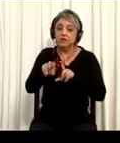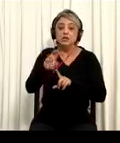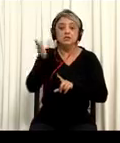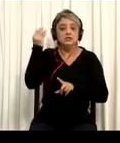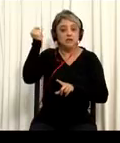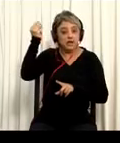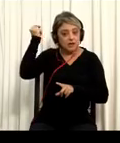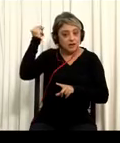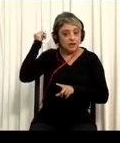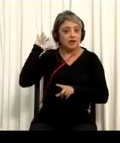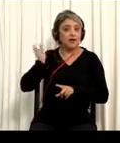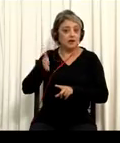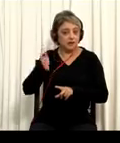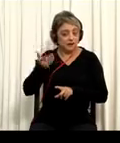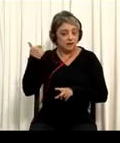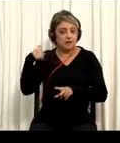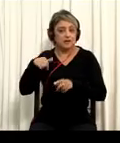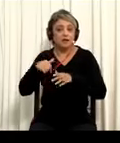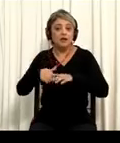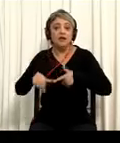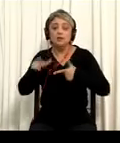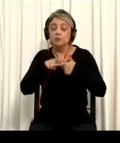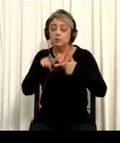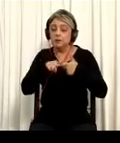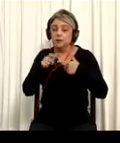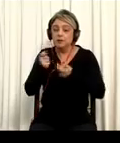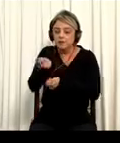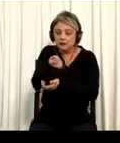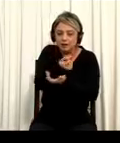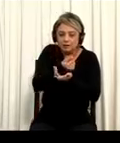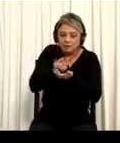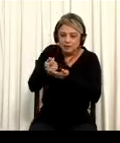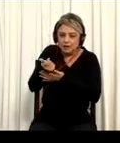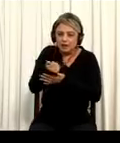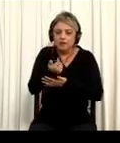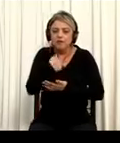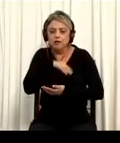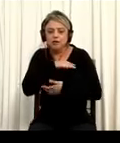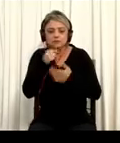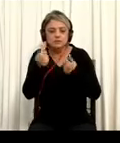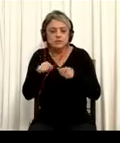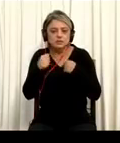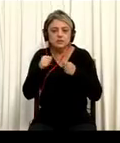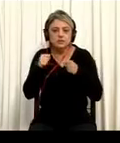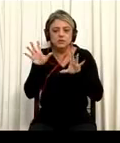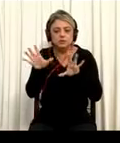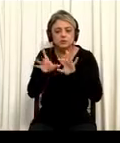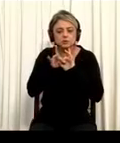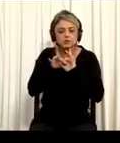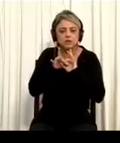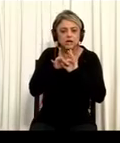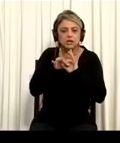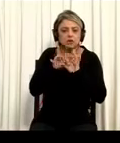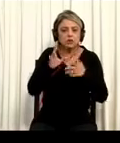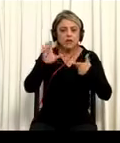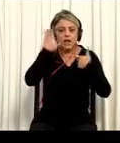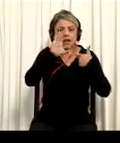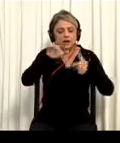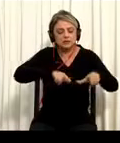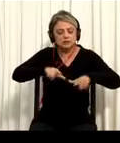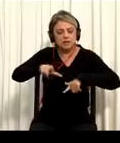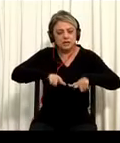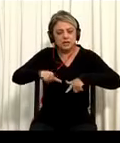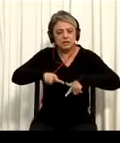vindo antes da crise do capital, e a gente precisa juntar aí toda a classe trabalhadora